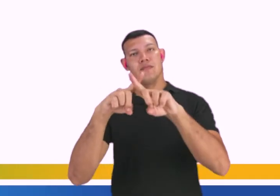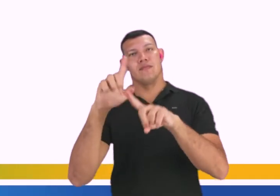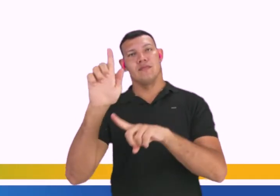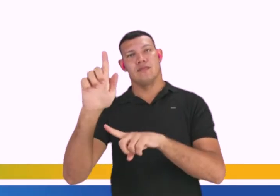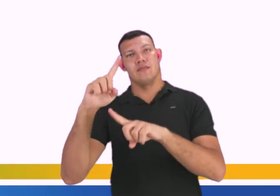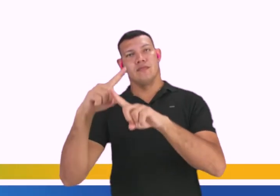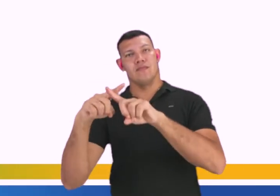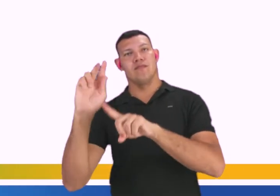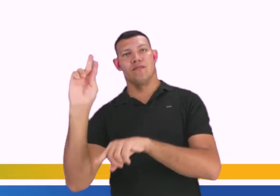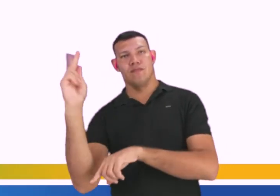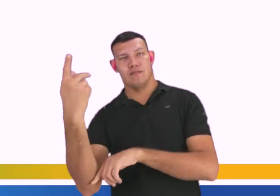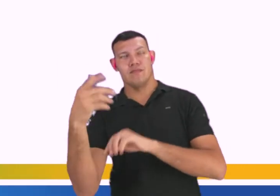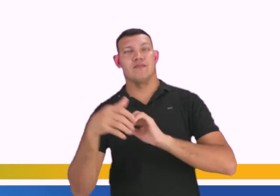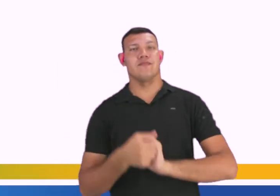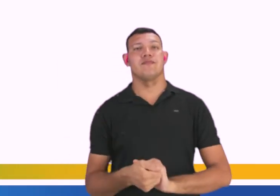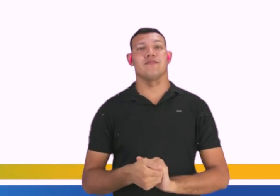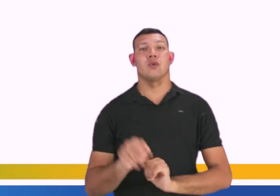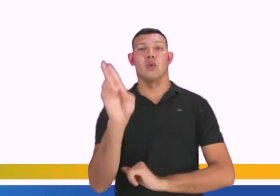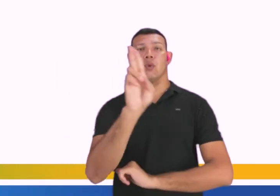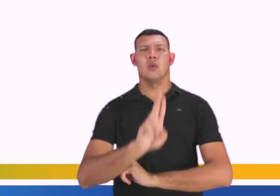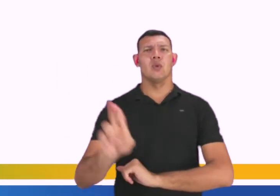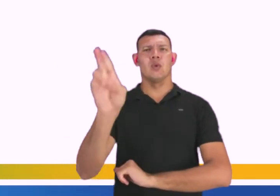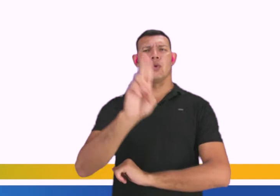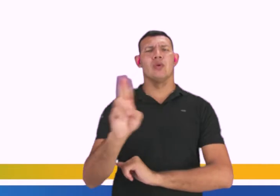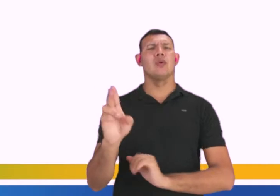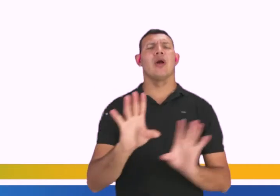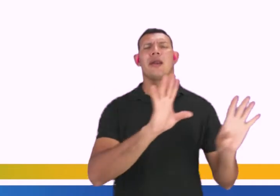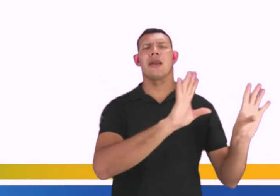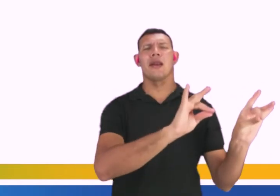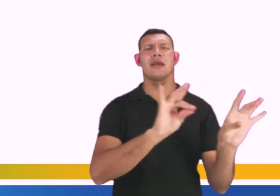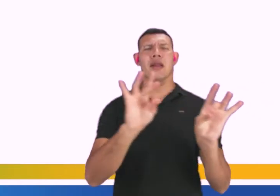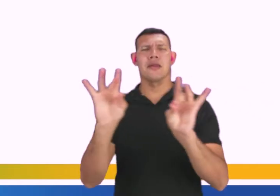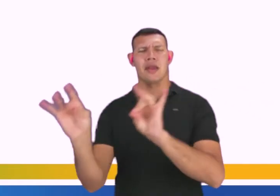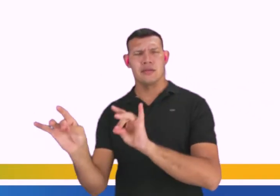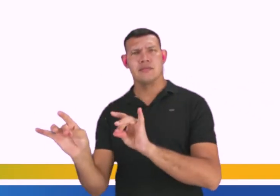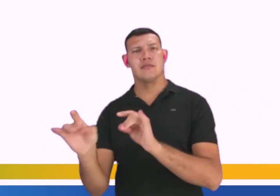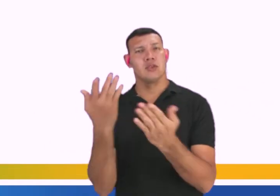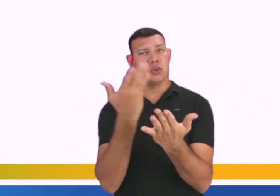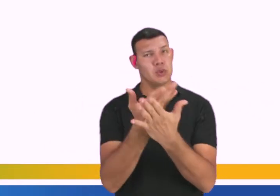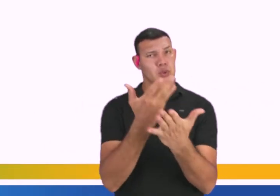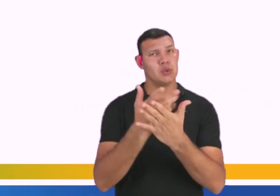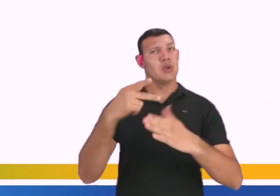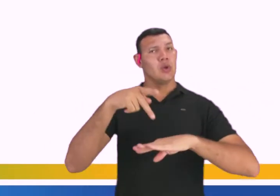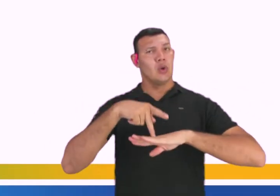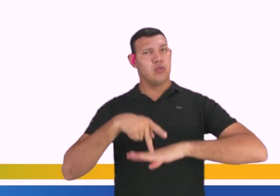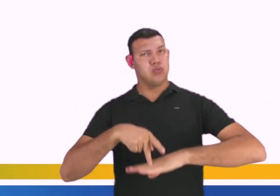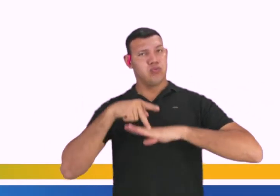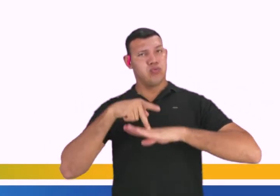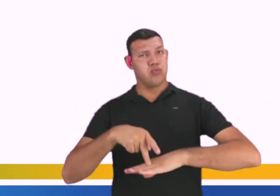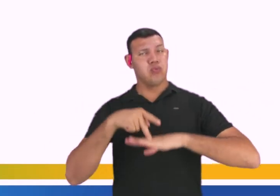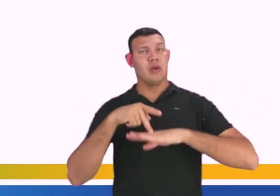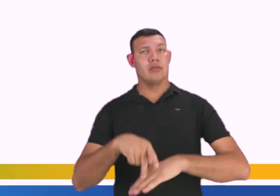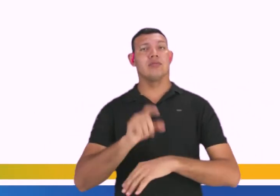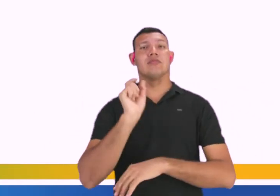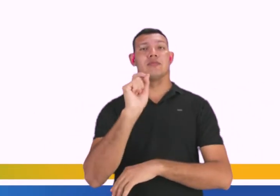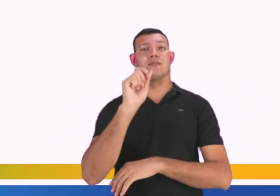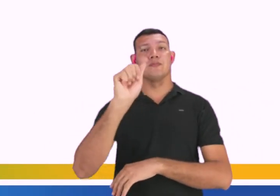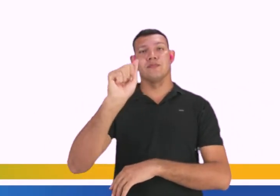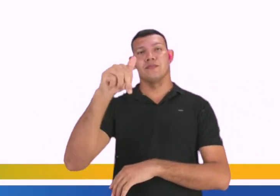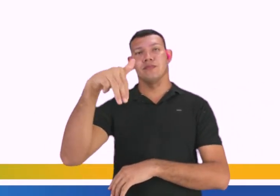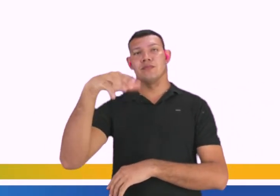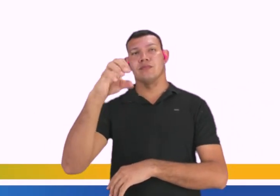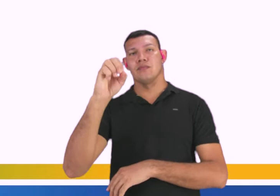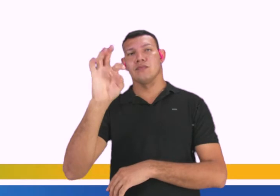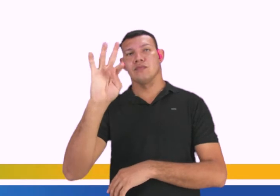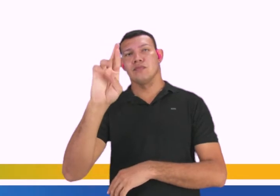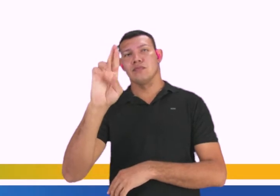Uma das aplicações, por exemplo, de fluidos no estudo da pressão é, por exemplo, o sistema de amortecedores na